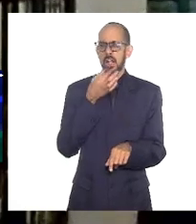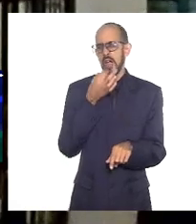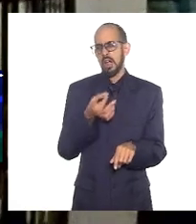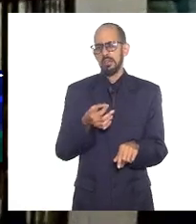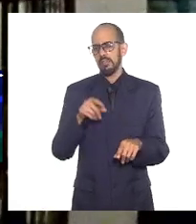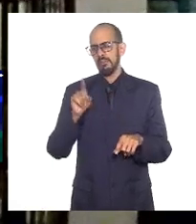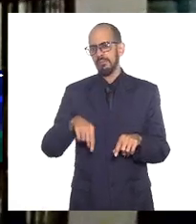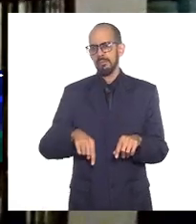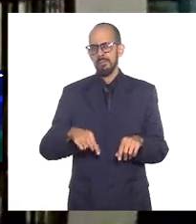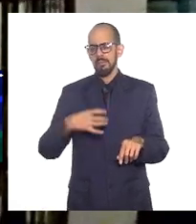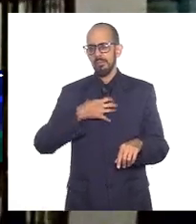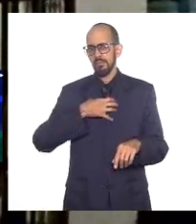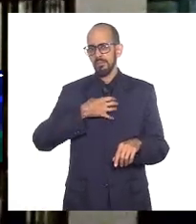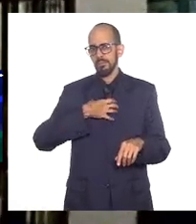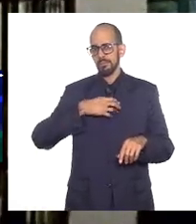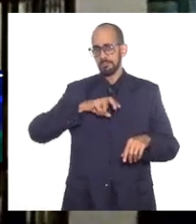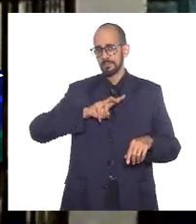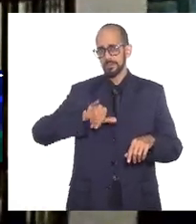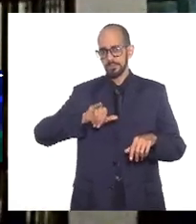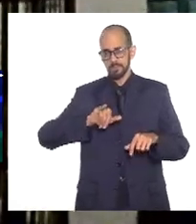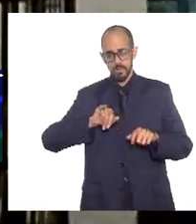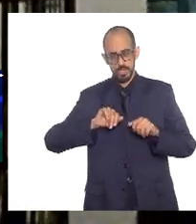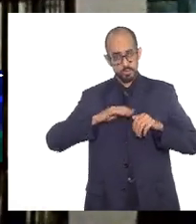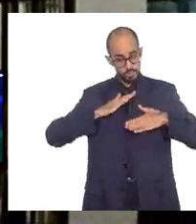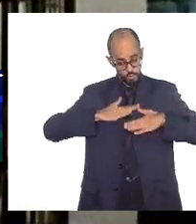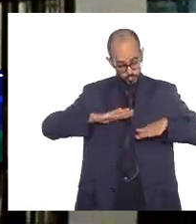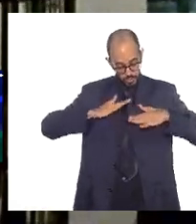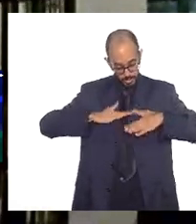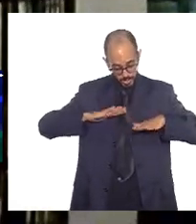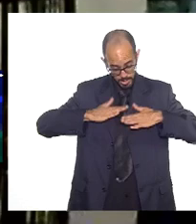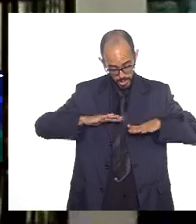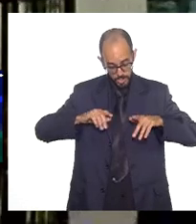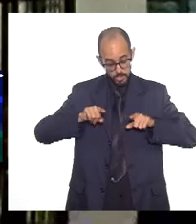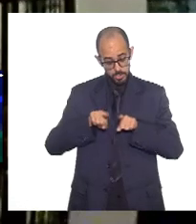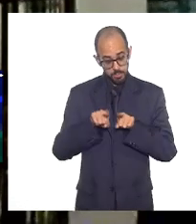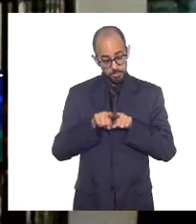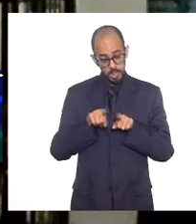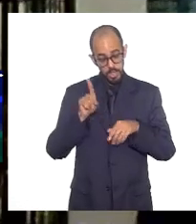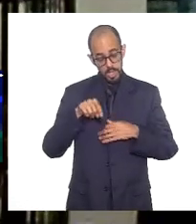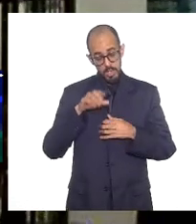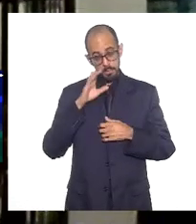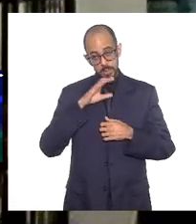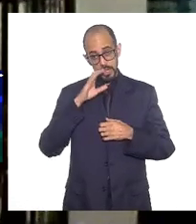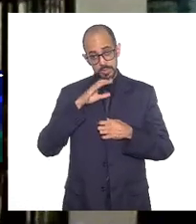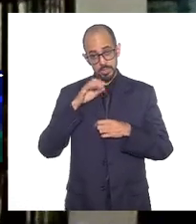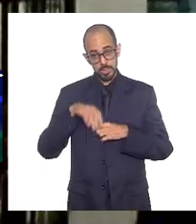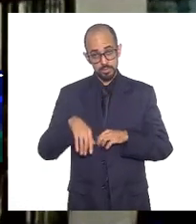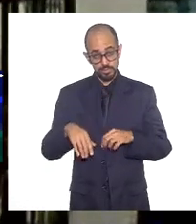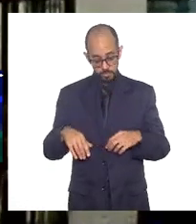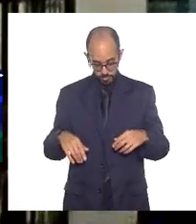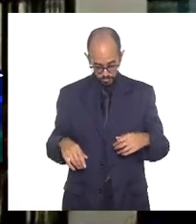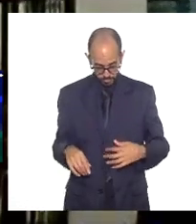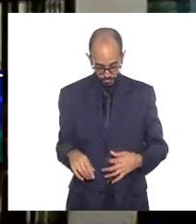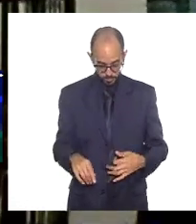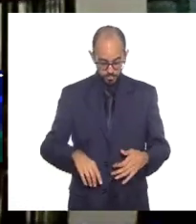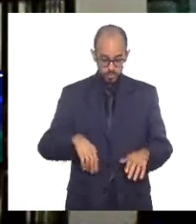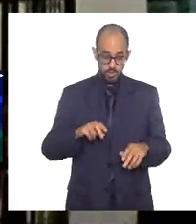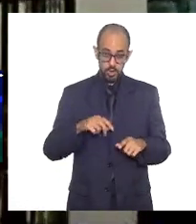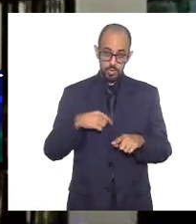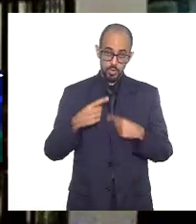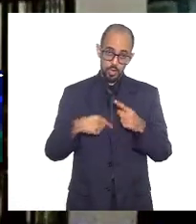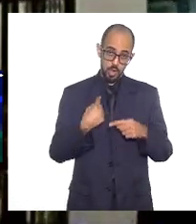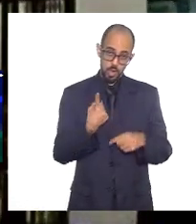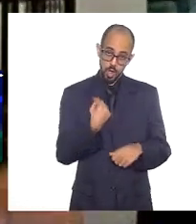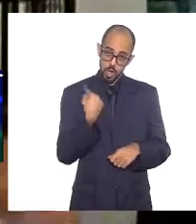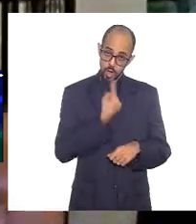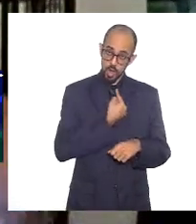dessa forma, devagar, como eu sempre falo, devagar também é pressa. Então, o que, que acontece? Está se